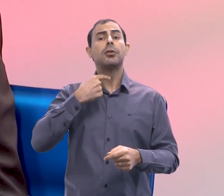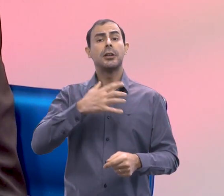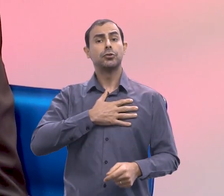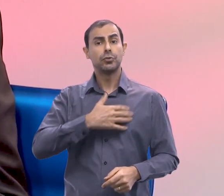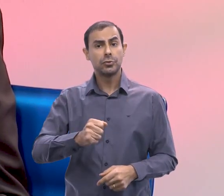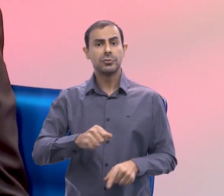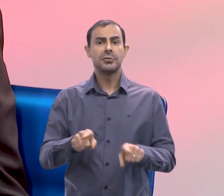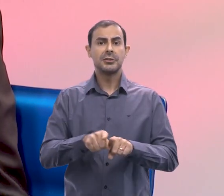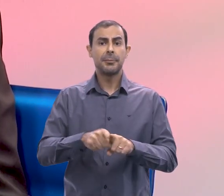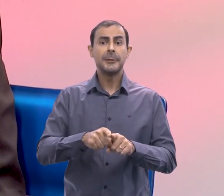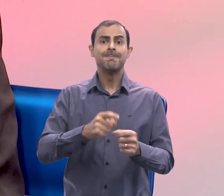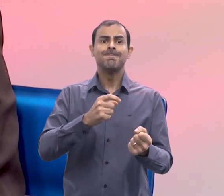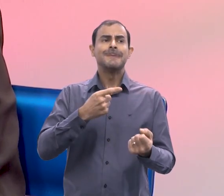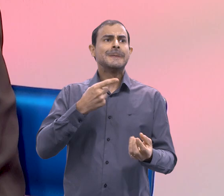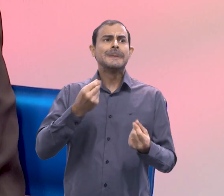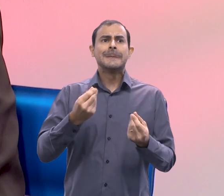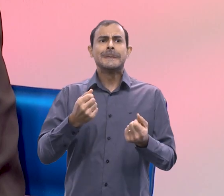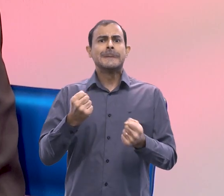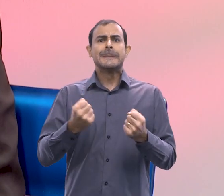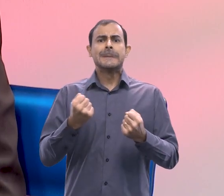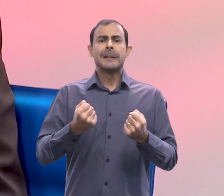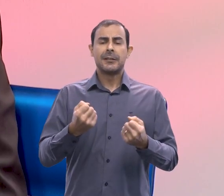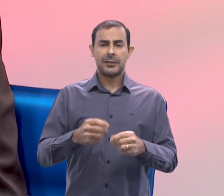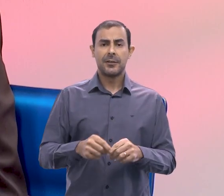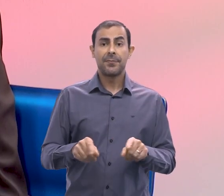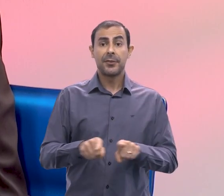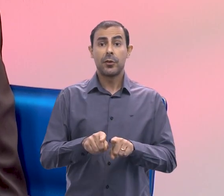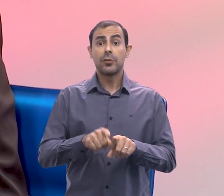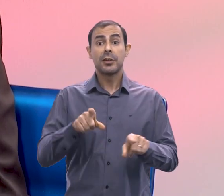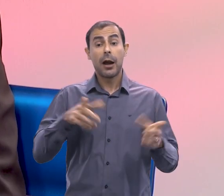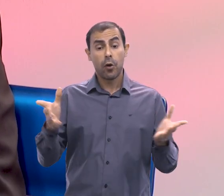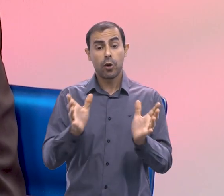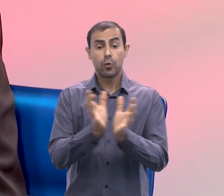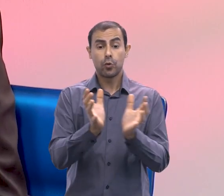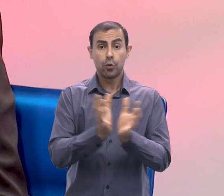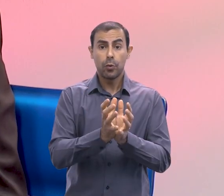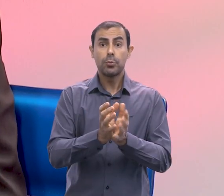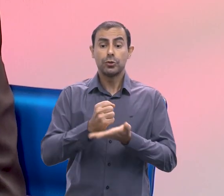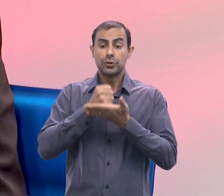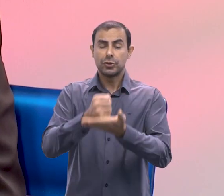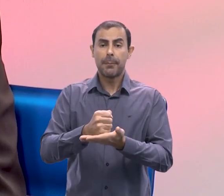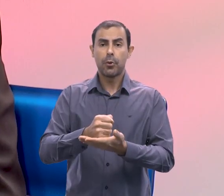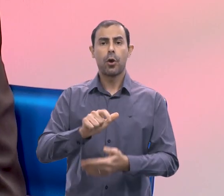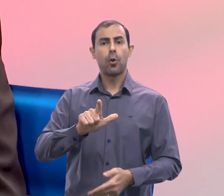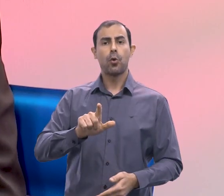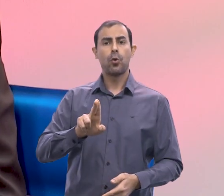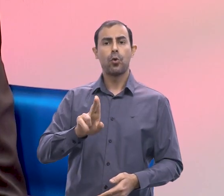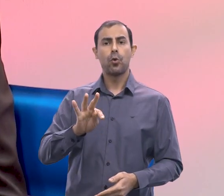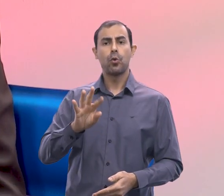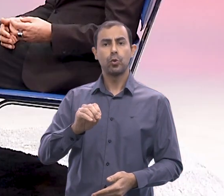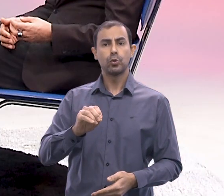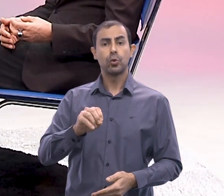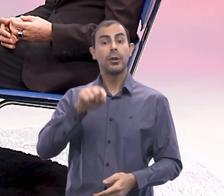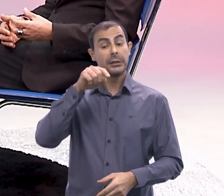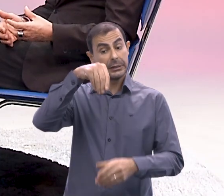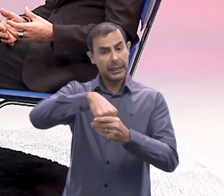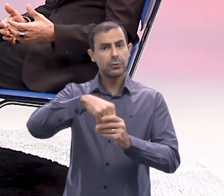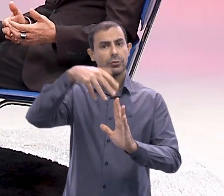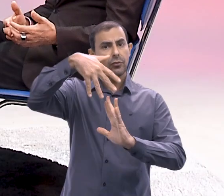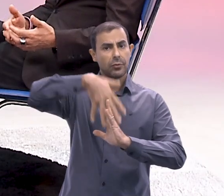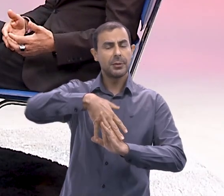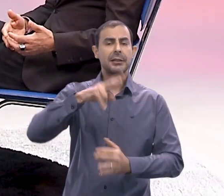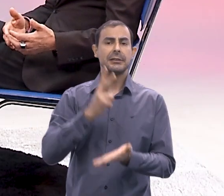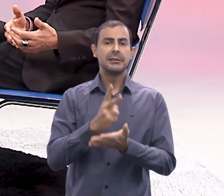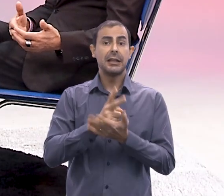de suicídio. E agora, recentemente, nós temos também o grupo de apoio ao luto, lá na Universidade Federal, que